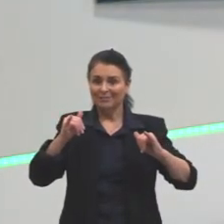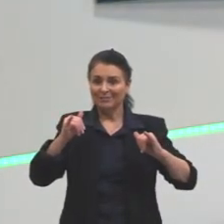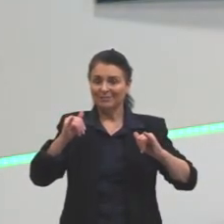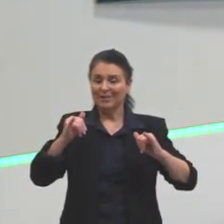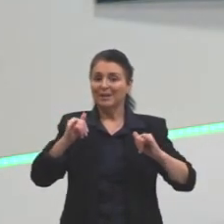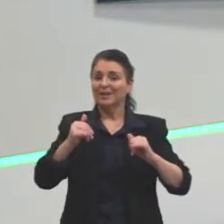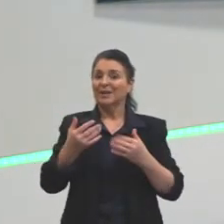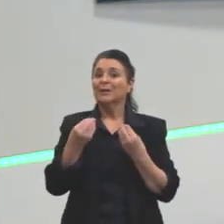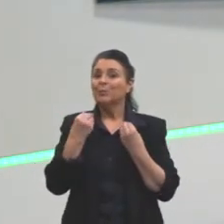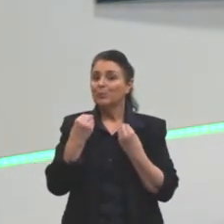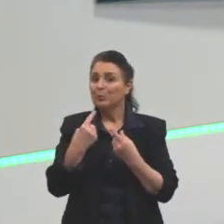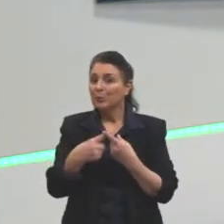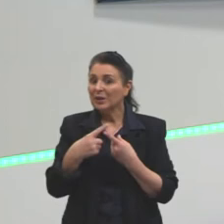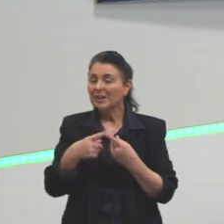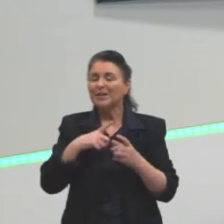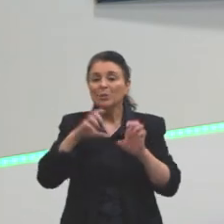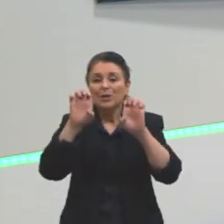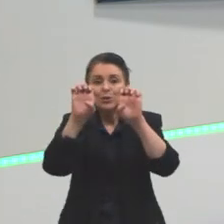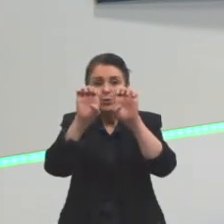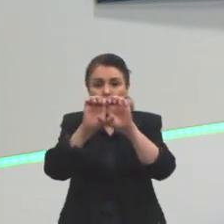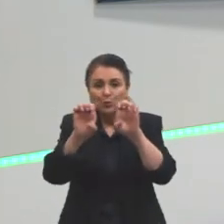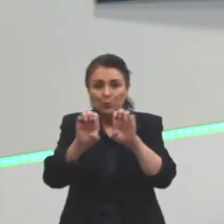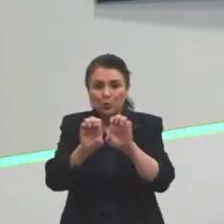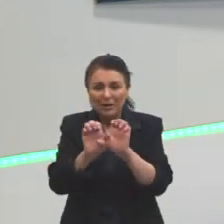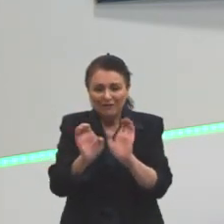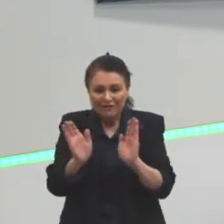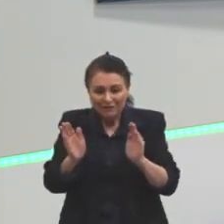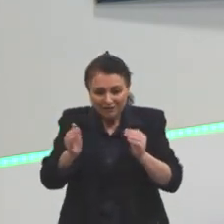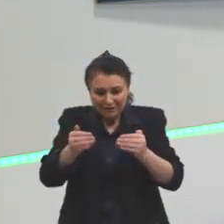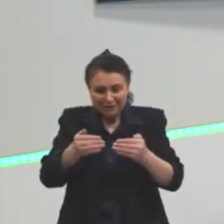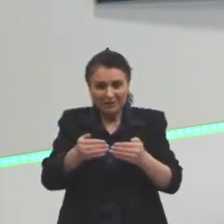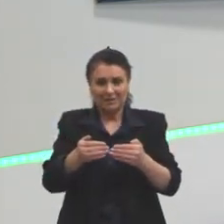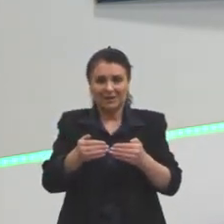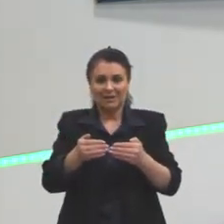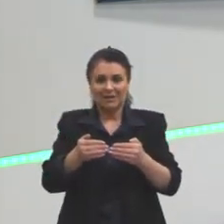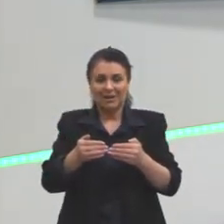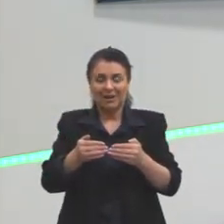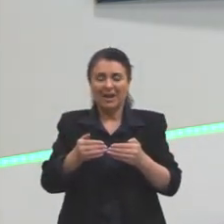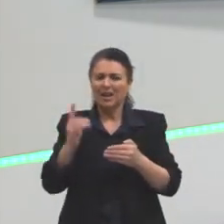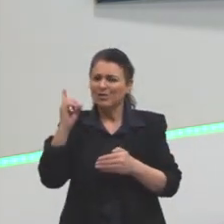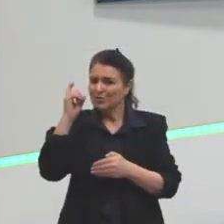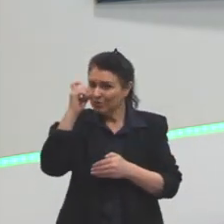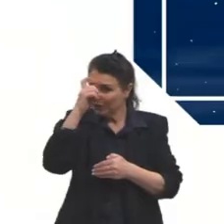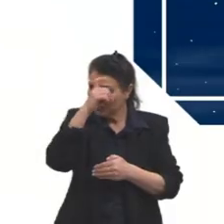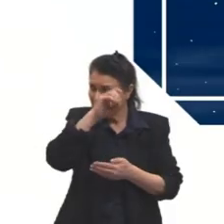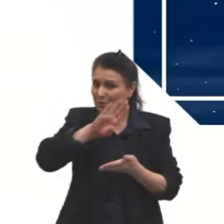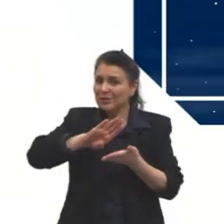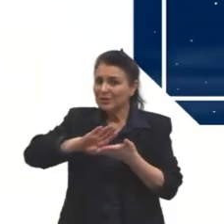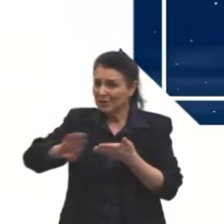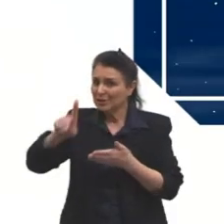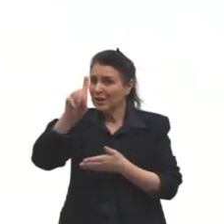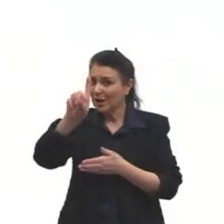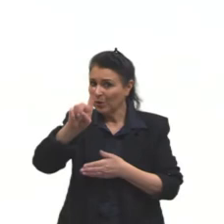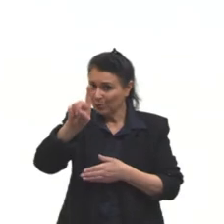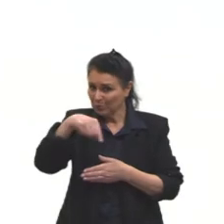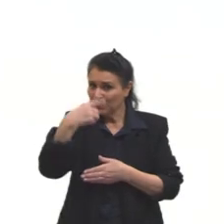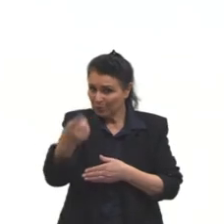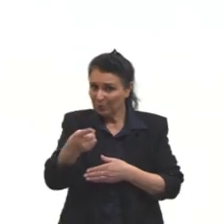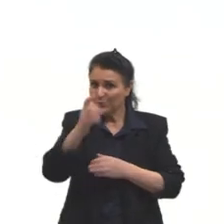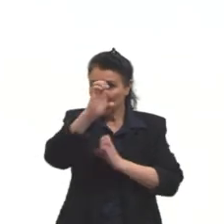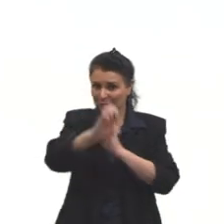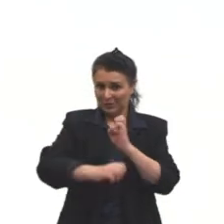totalmente estruturado e fechado né seria muito difícil remover então esses outros elétrons